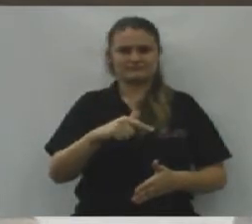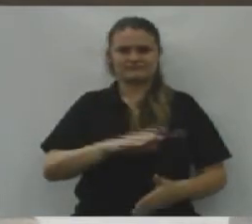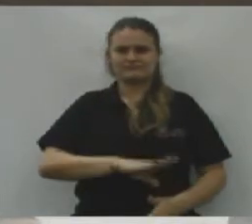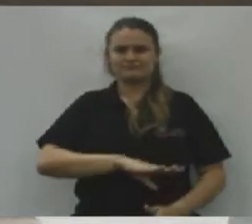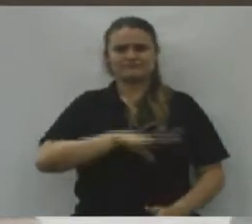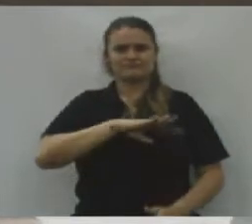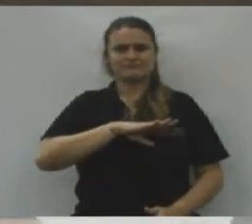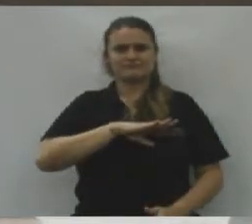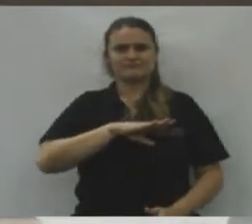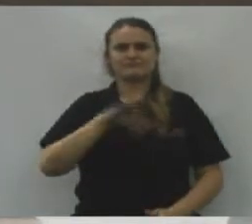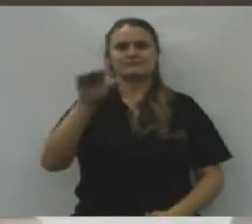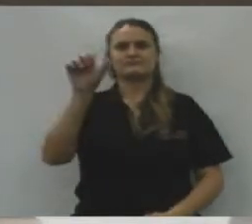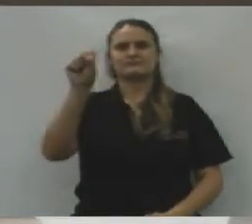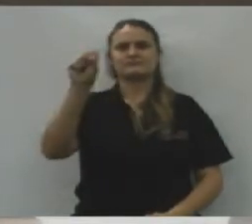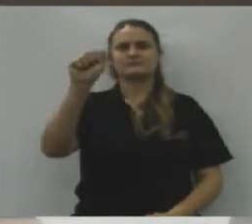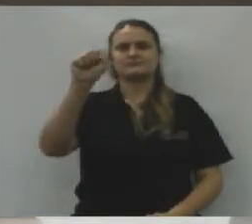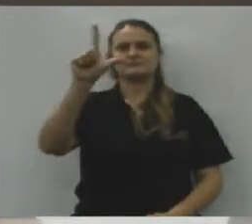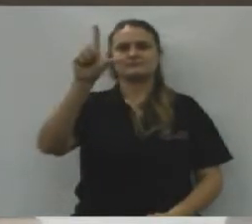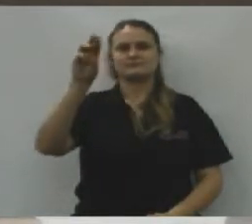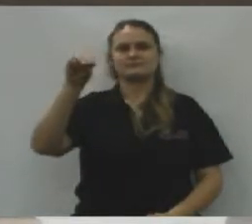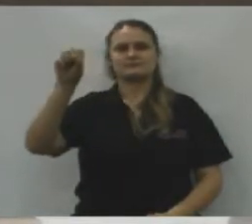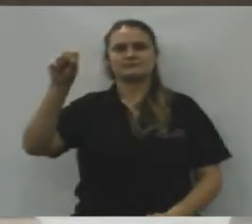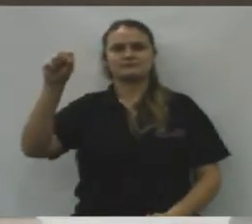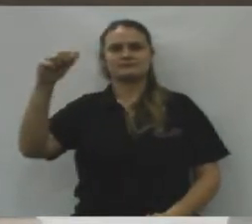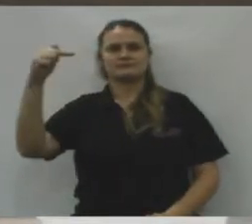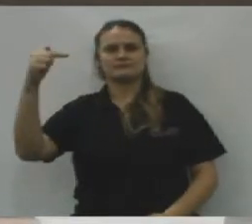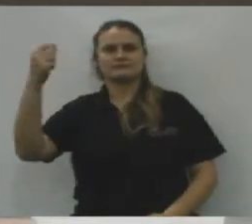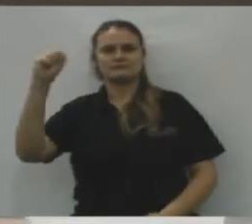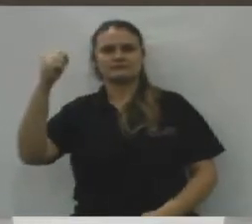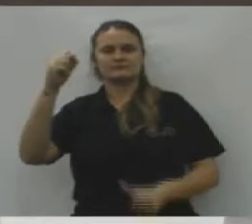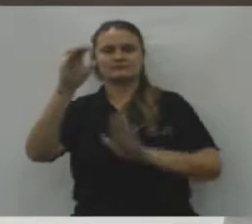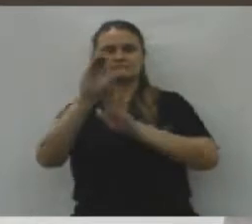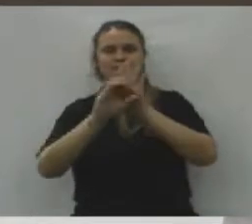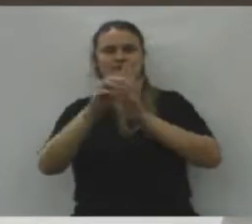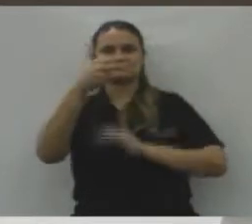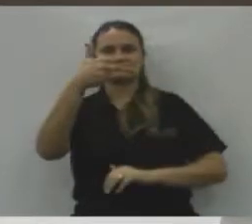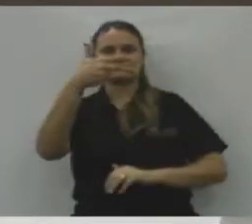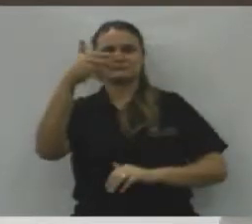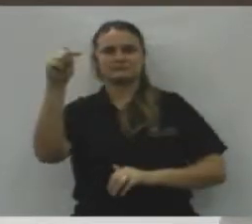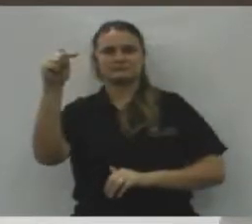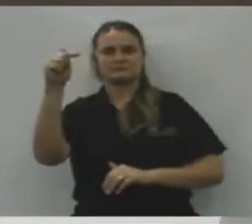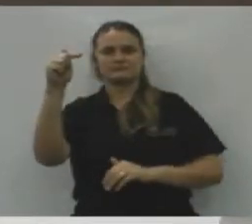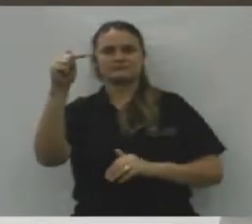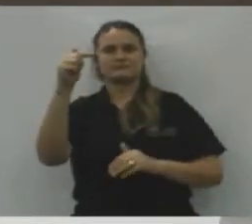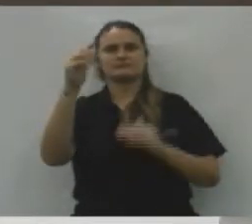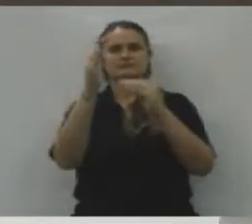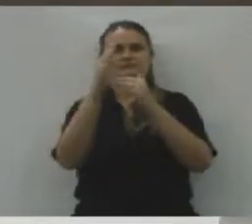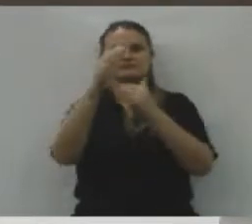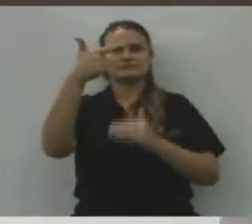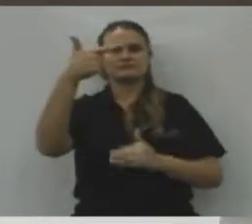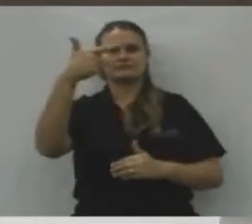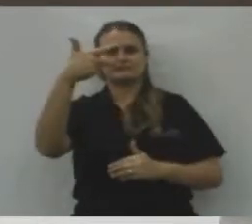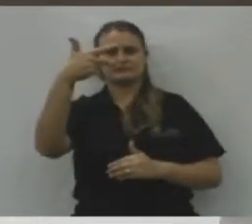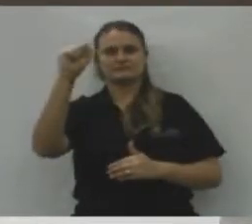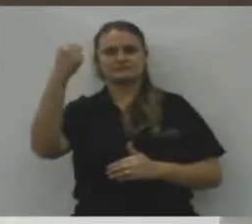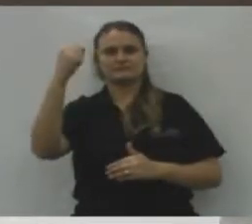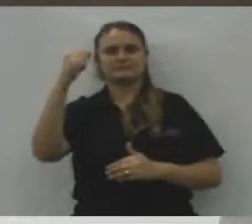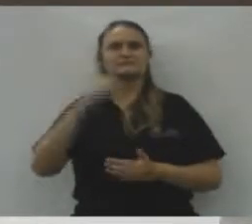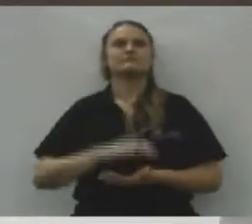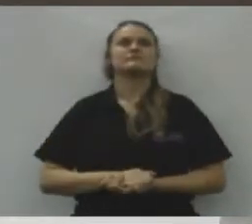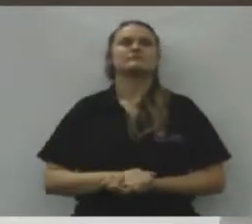ira. Salmos 78, capítulo 37 e 38.